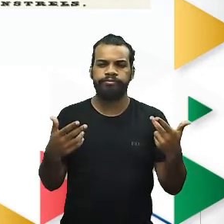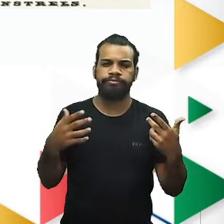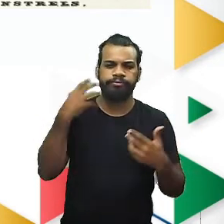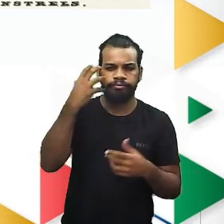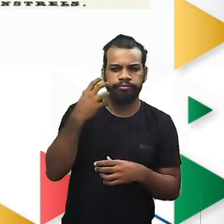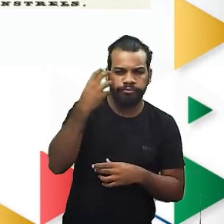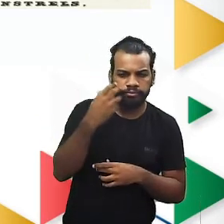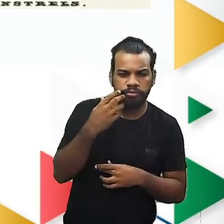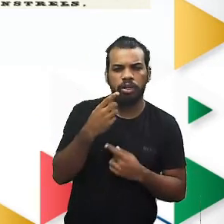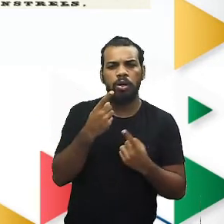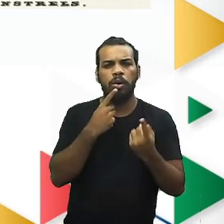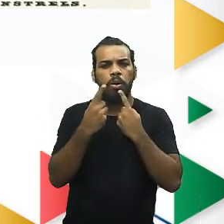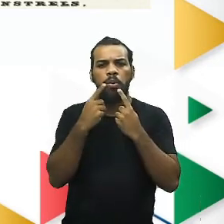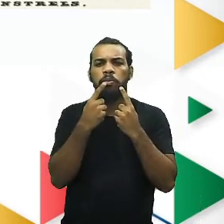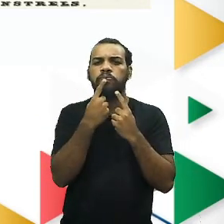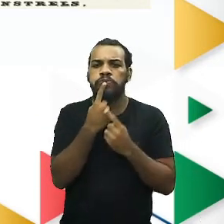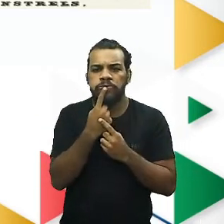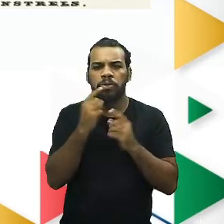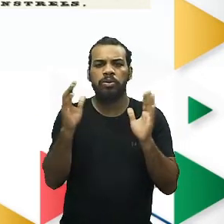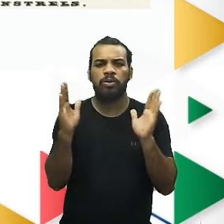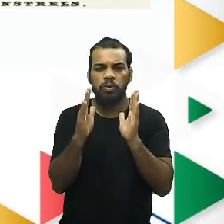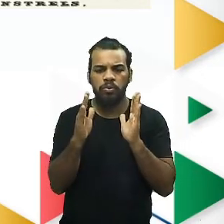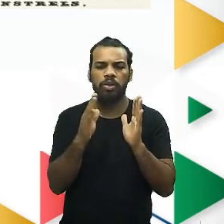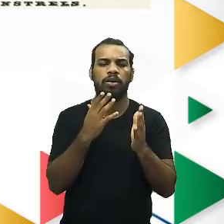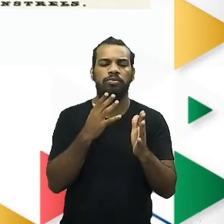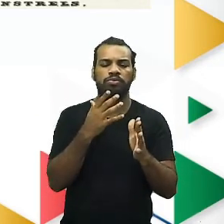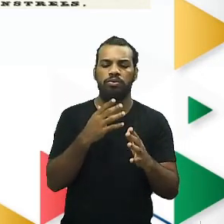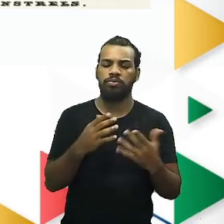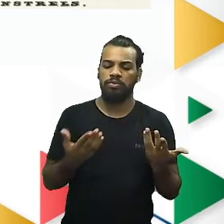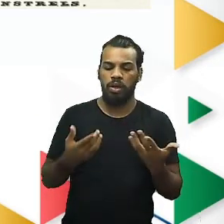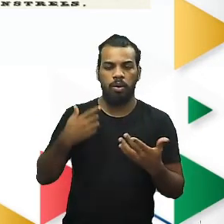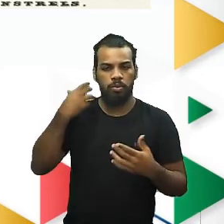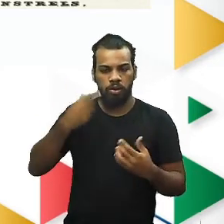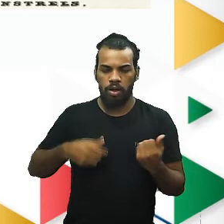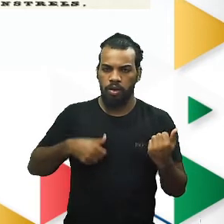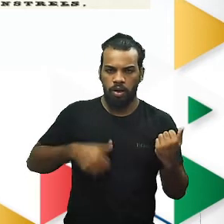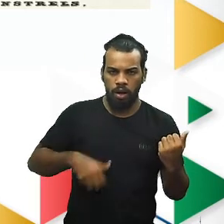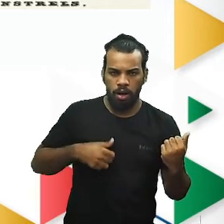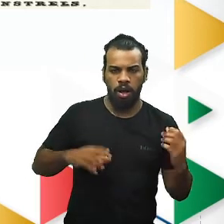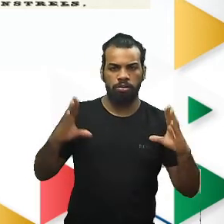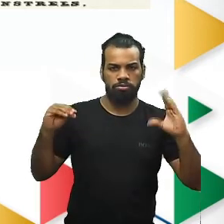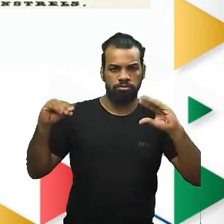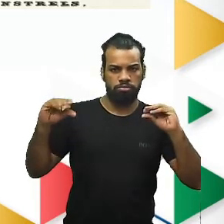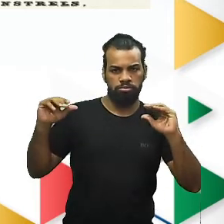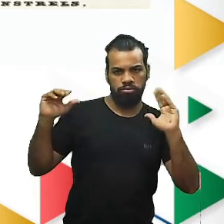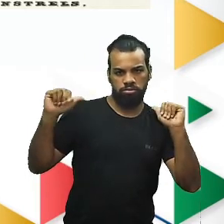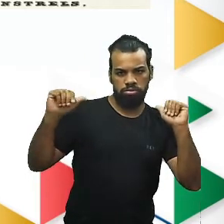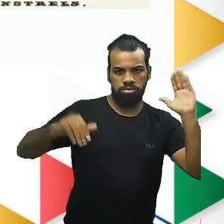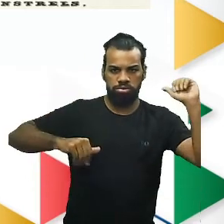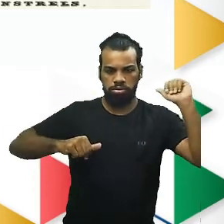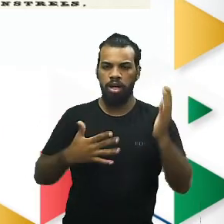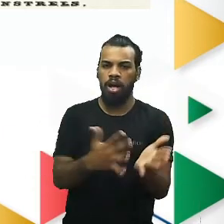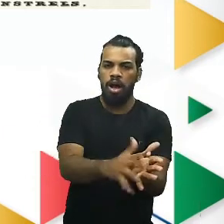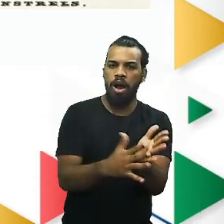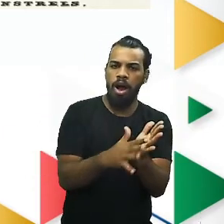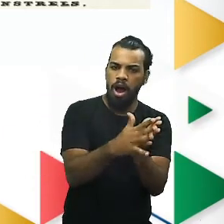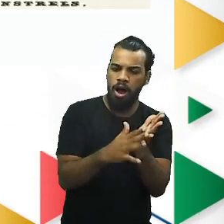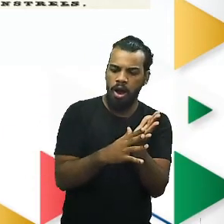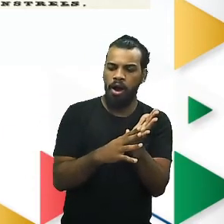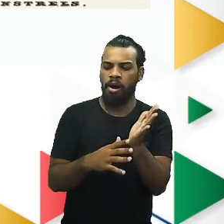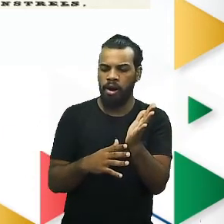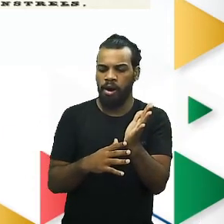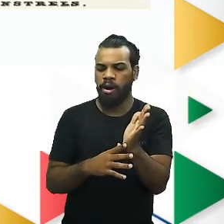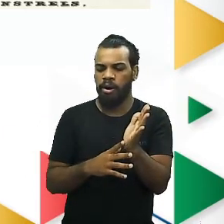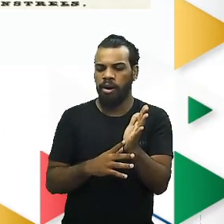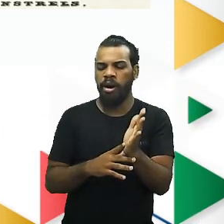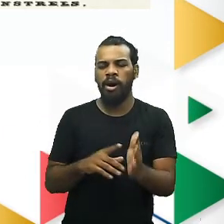e diálogos curtos. A música era fornecida por banjos, violinos, castanholas e pandeiros. Né? Então, assim, já